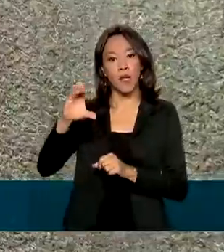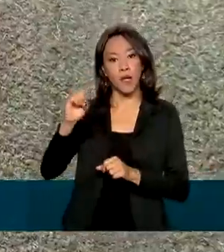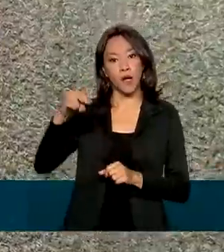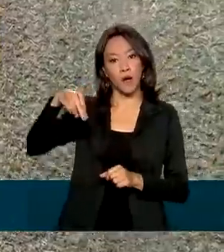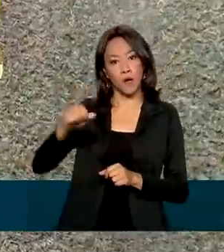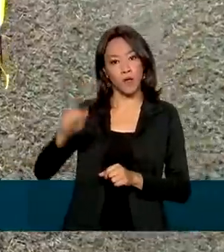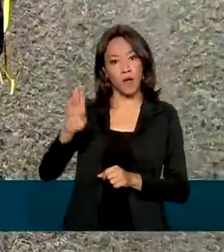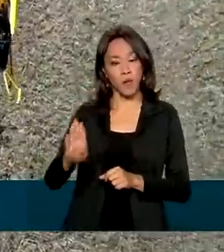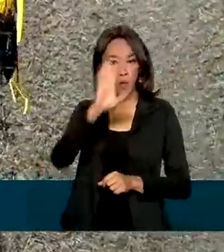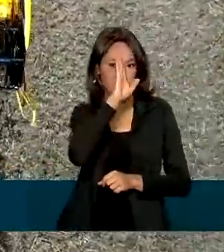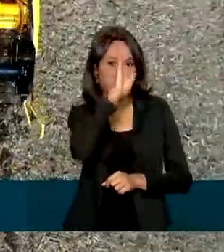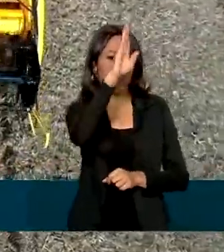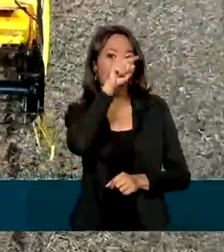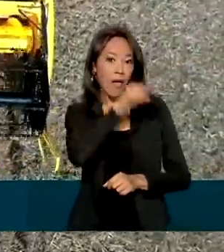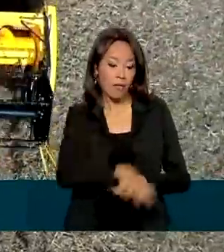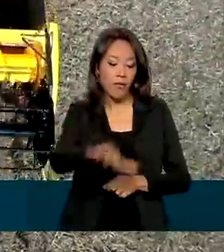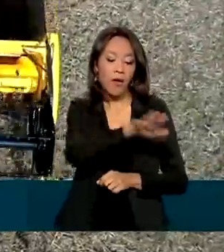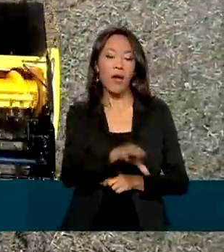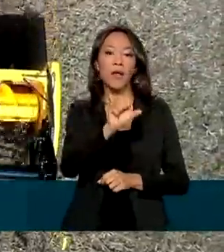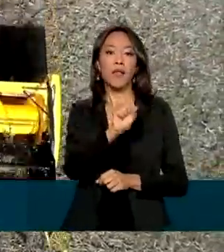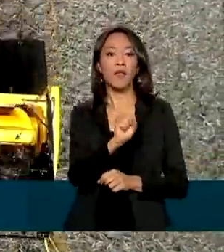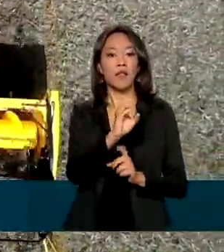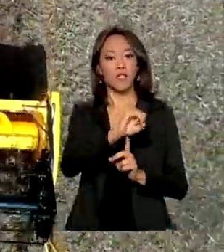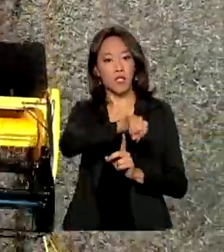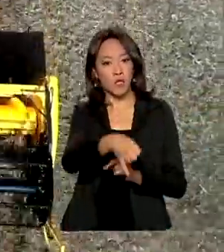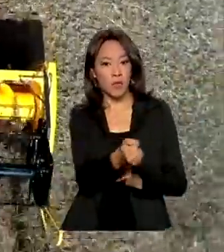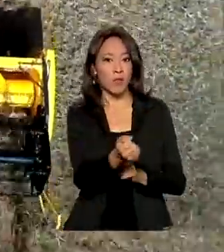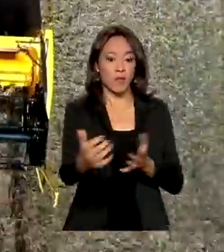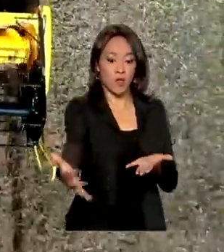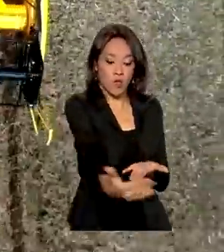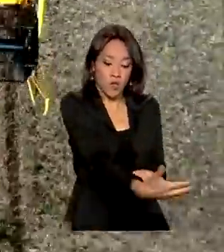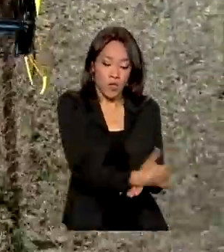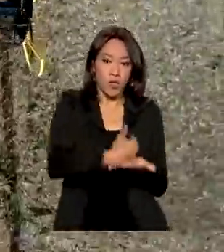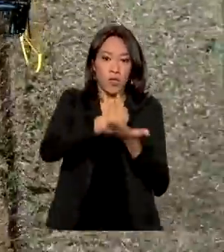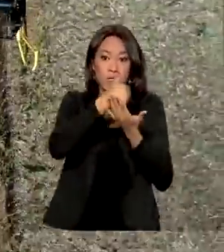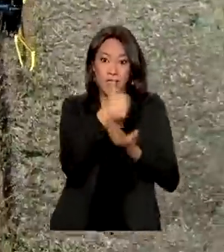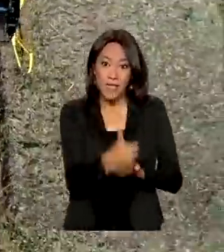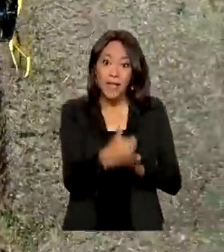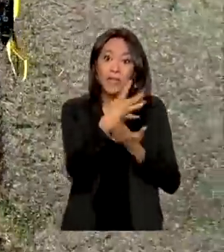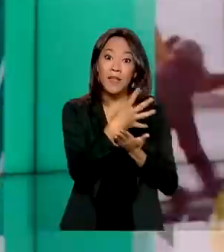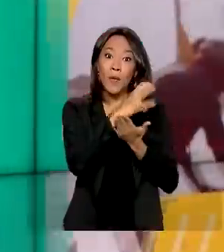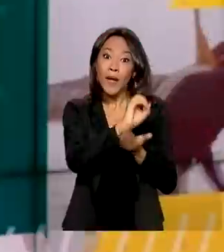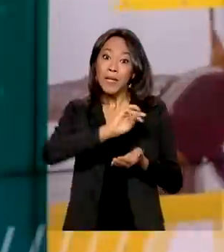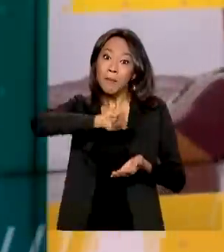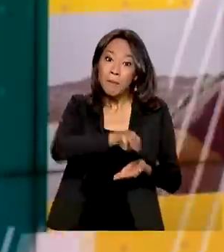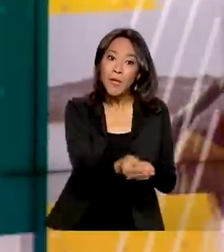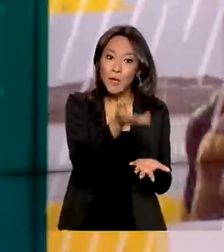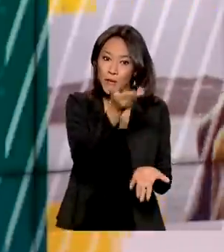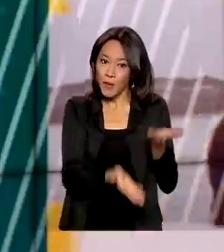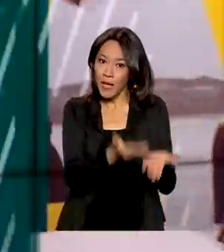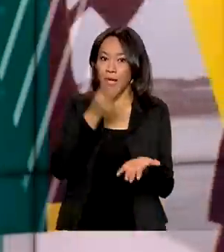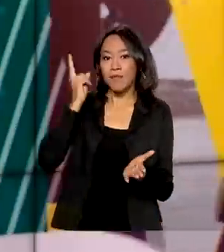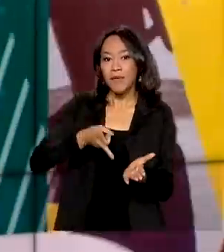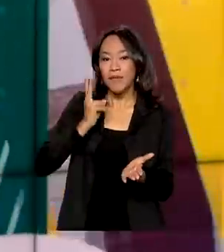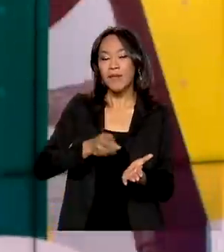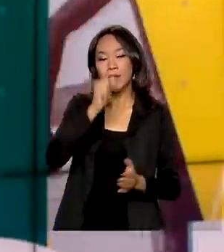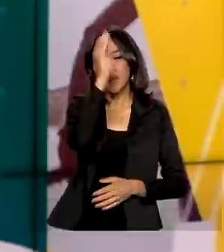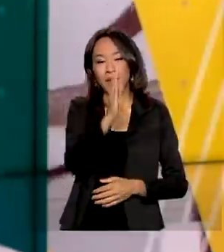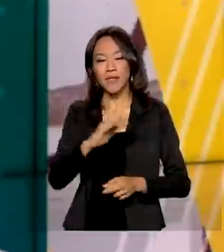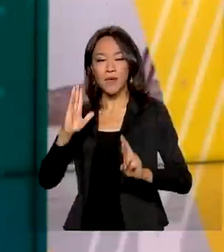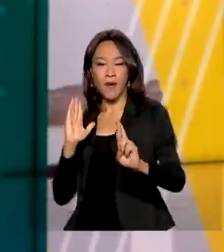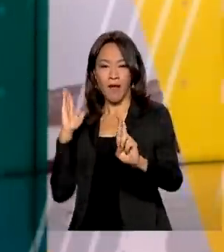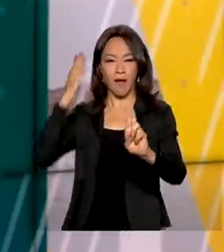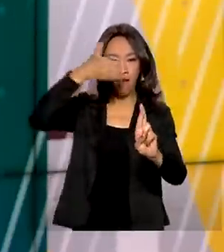o destaque é a soja a estimativa é colher Mais de 140 milhões de toneladas mantendo o Brasil